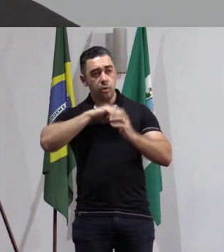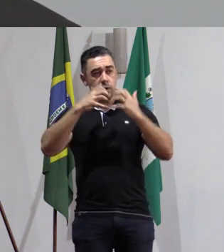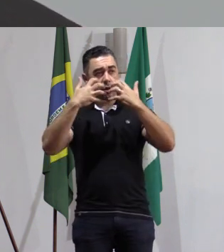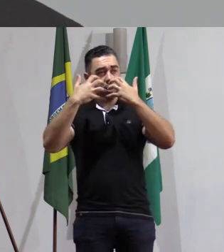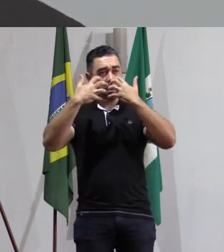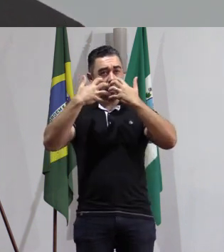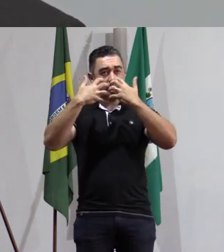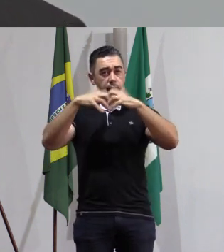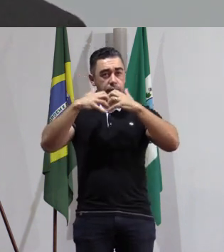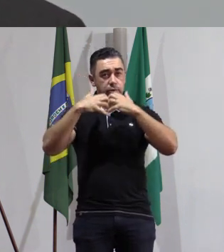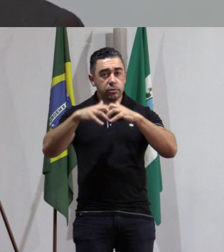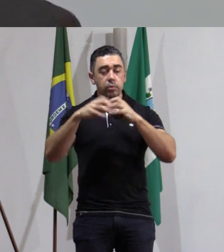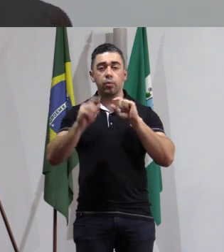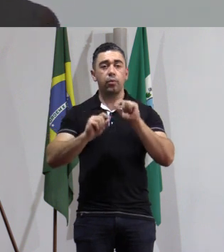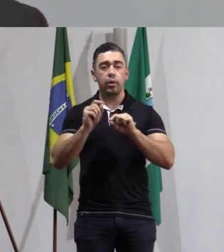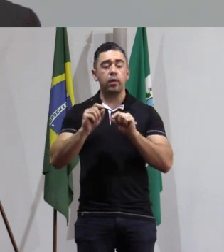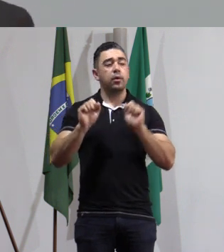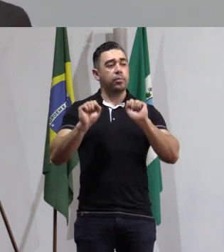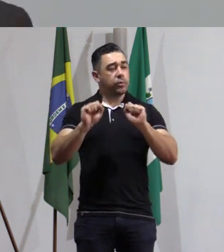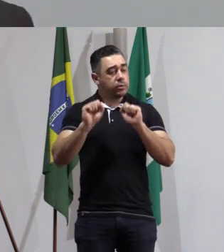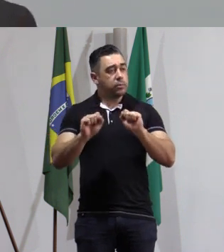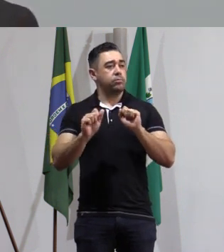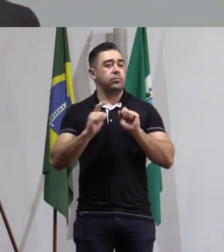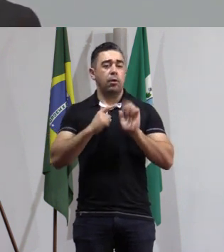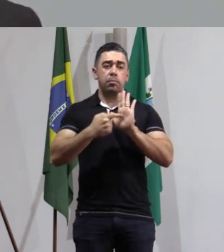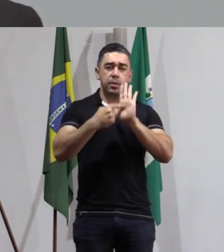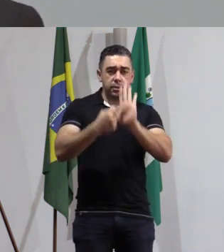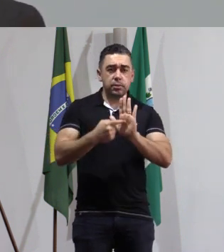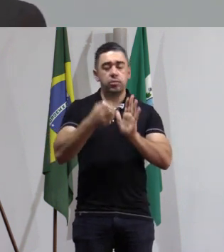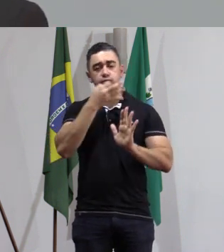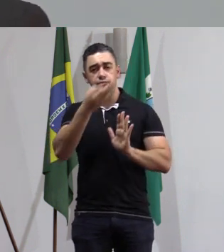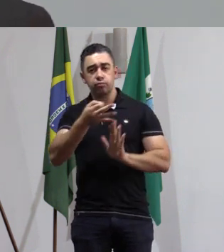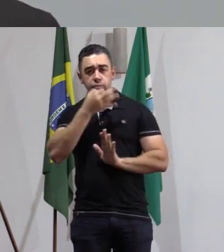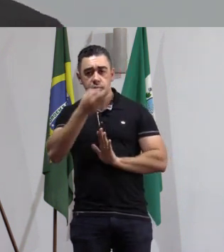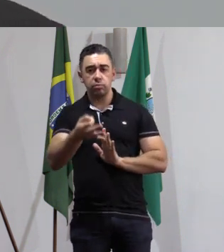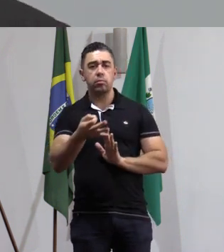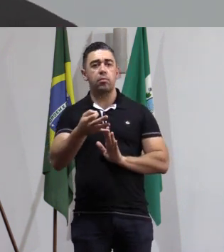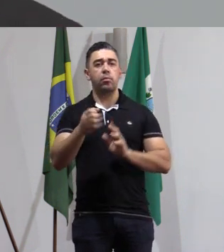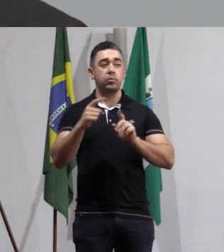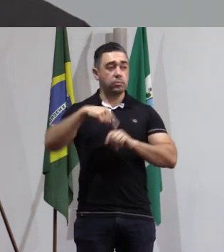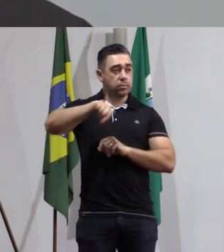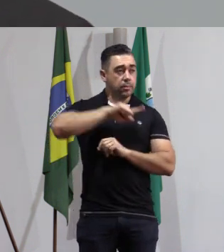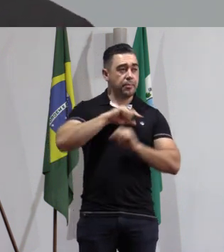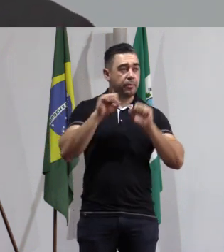ela, que possamos apresentar questões, que possamos,